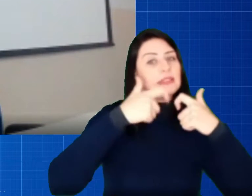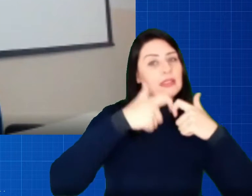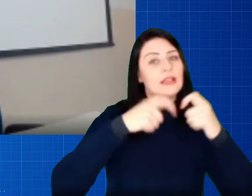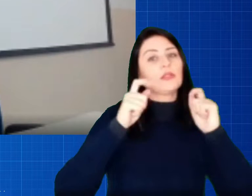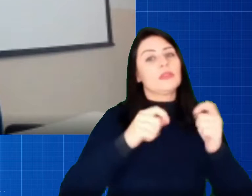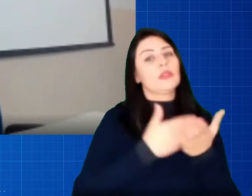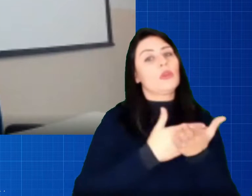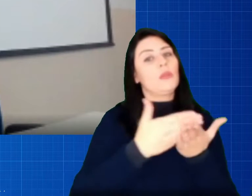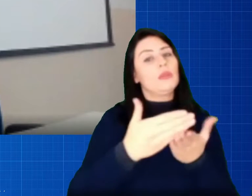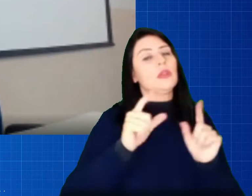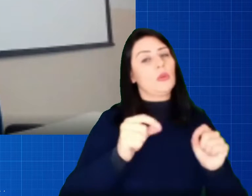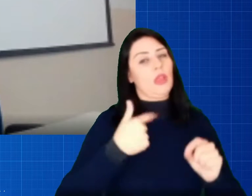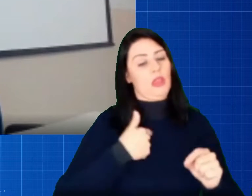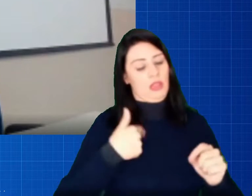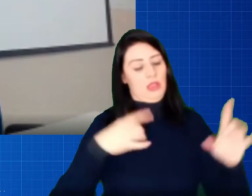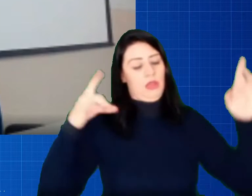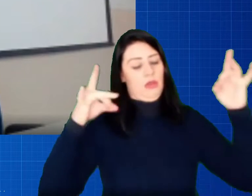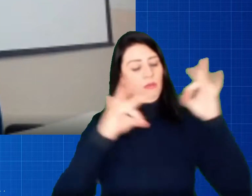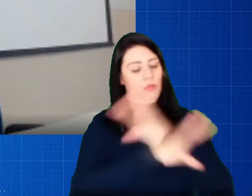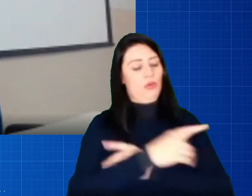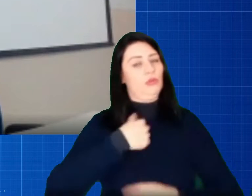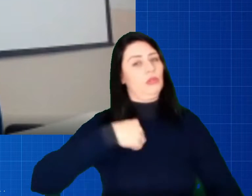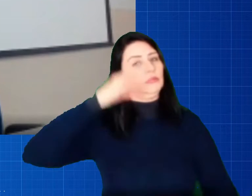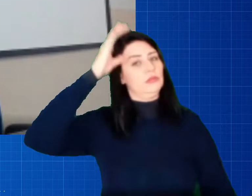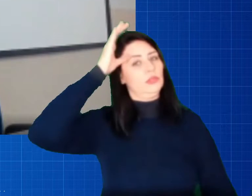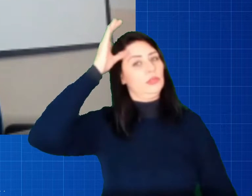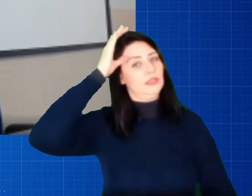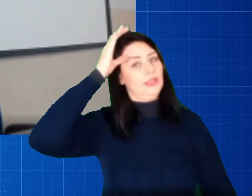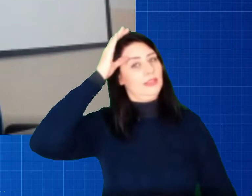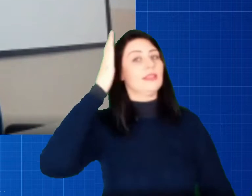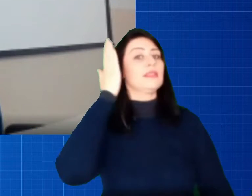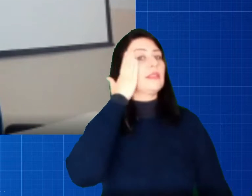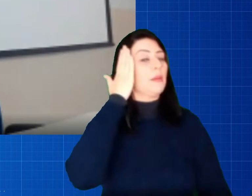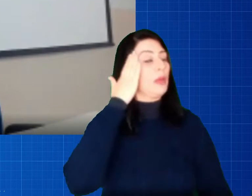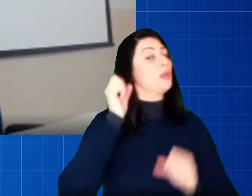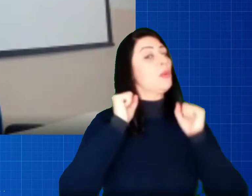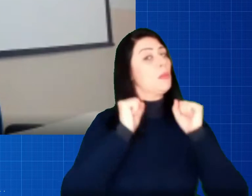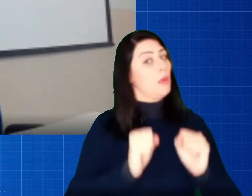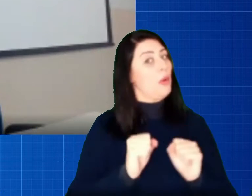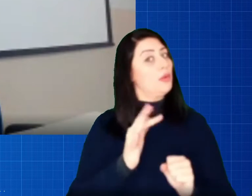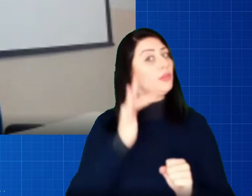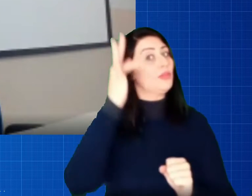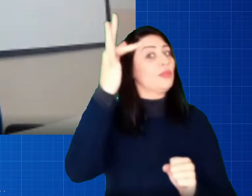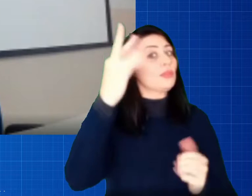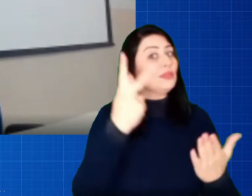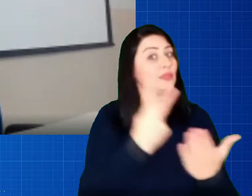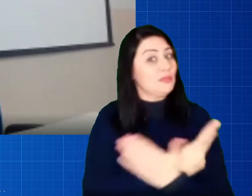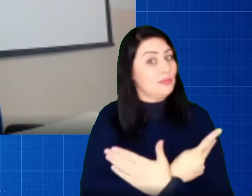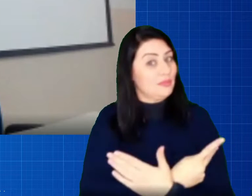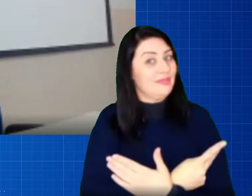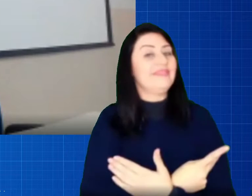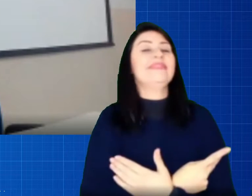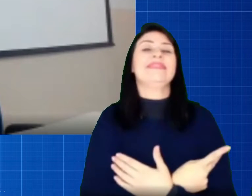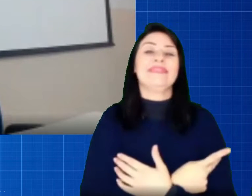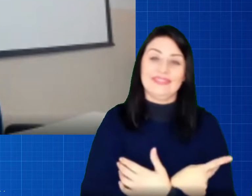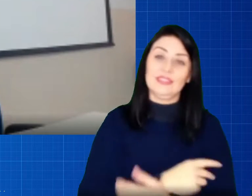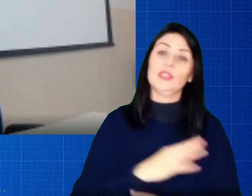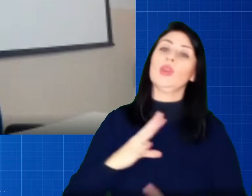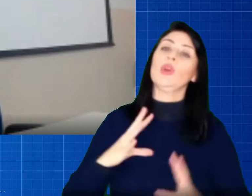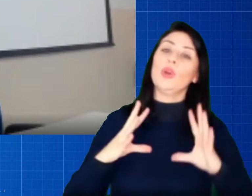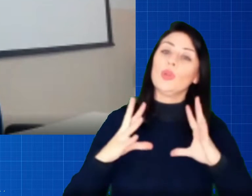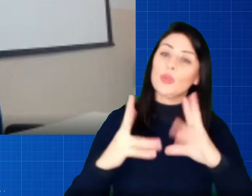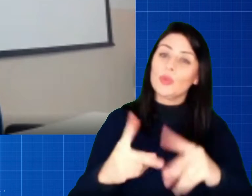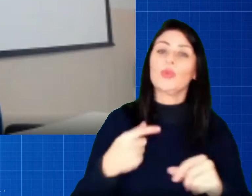iniciar a prática quando você achar que está preparado e que arque com as consequências, né? Que tem, tudo na vida tem